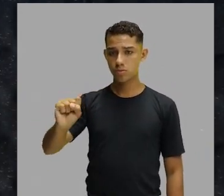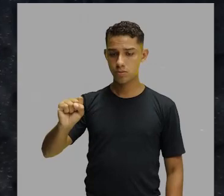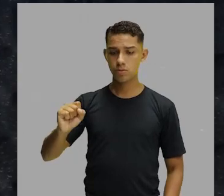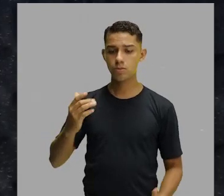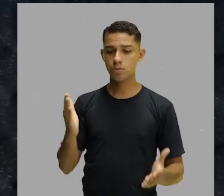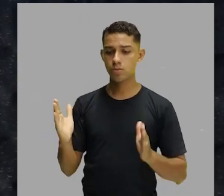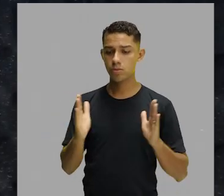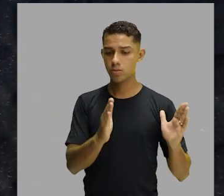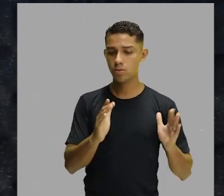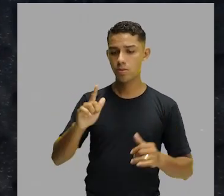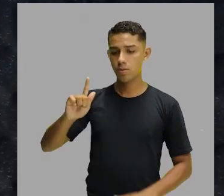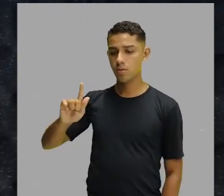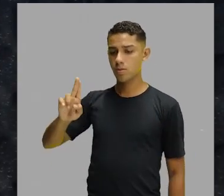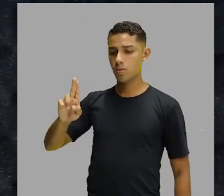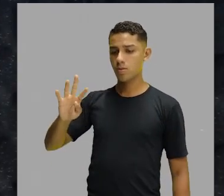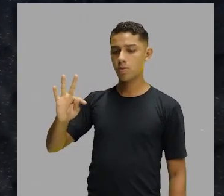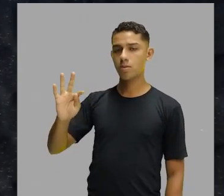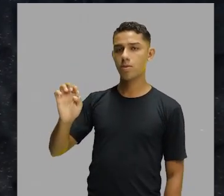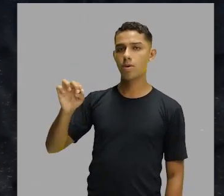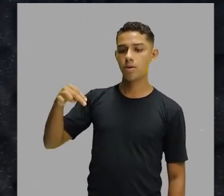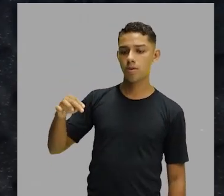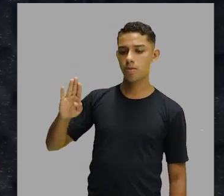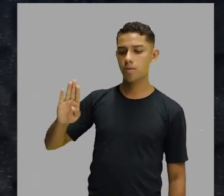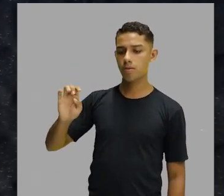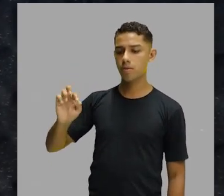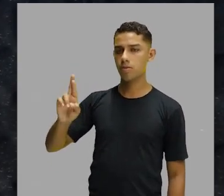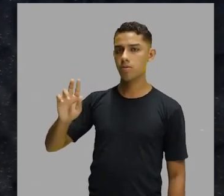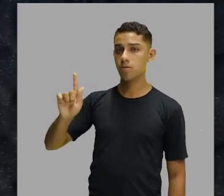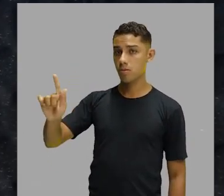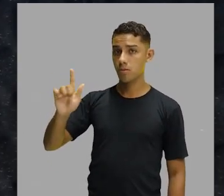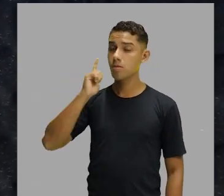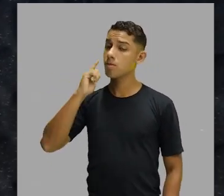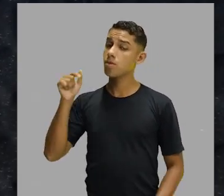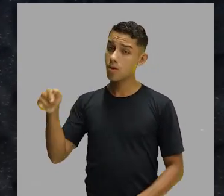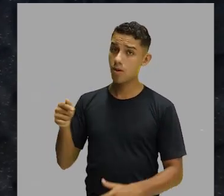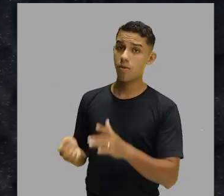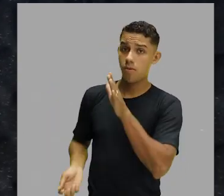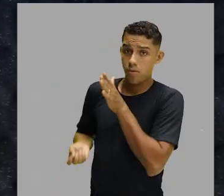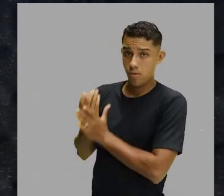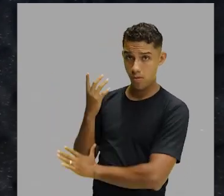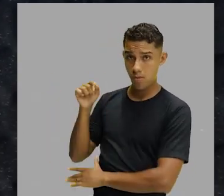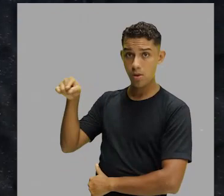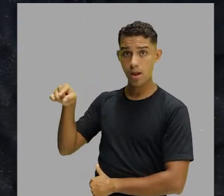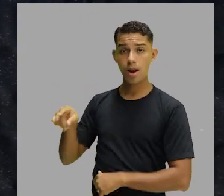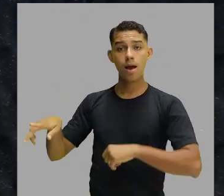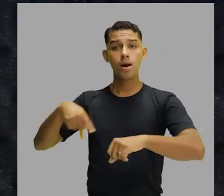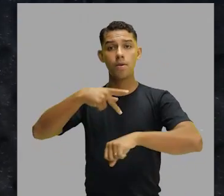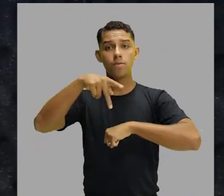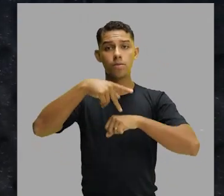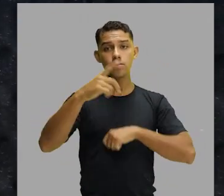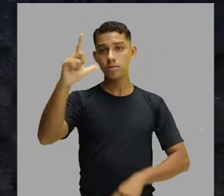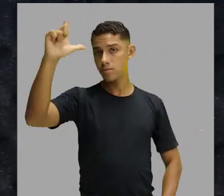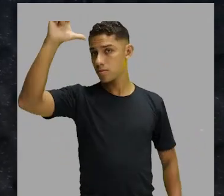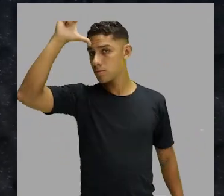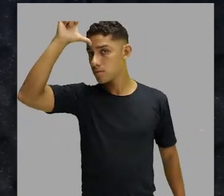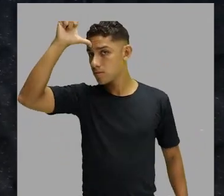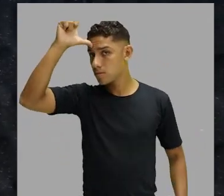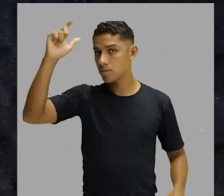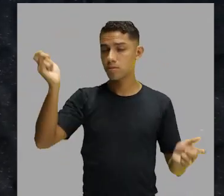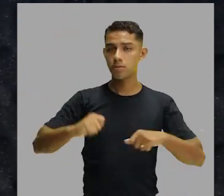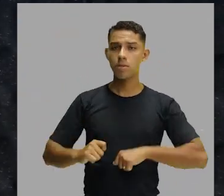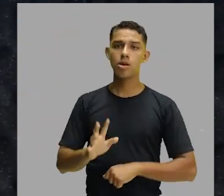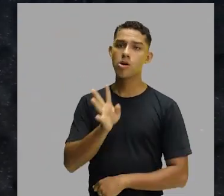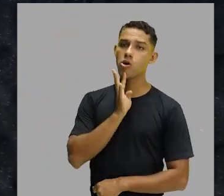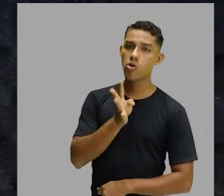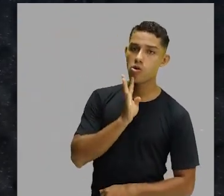outros países. A imprensa foi inventada na Alemanha. E isso fez o quê? Com que esse conhecimento, até